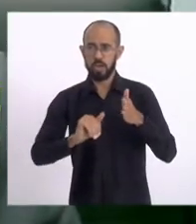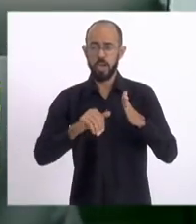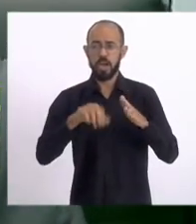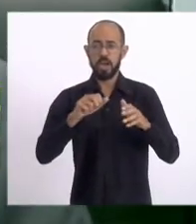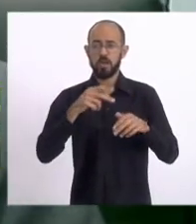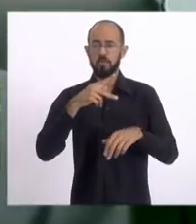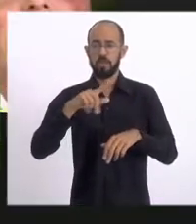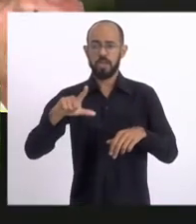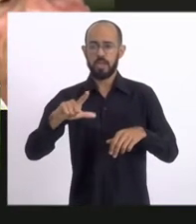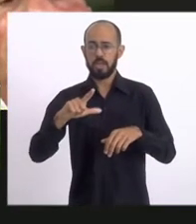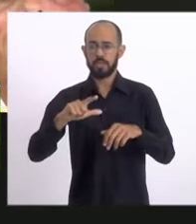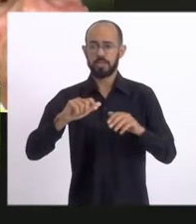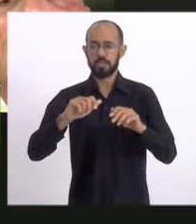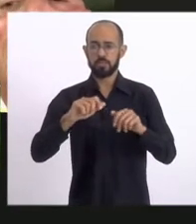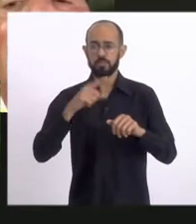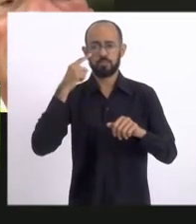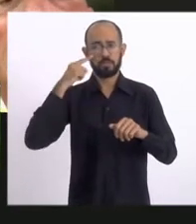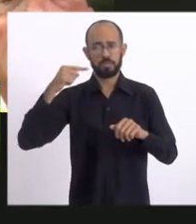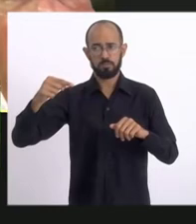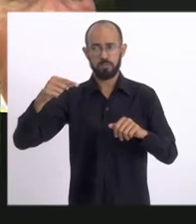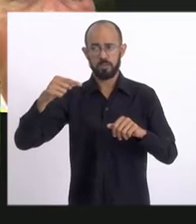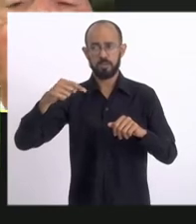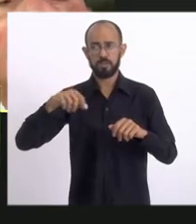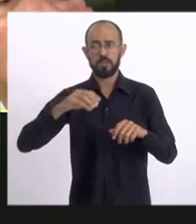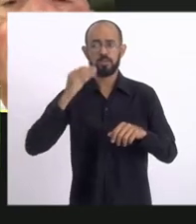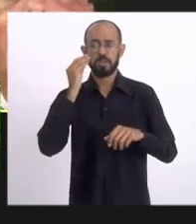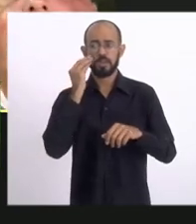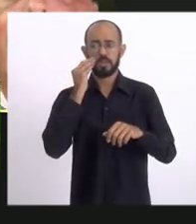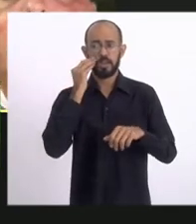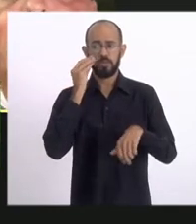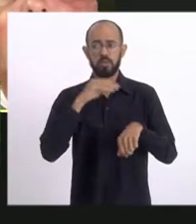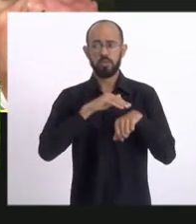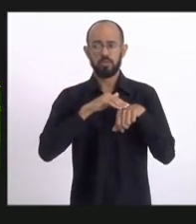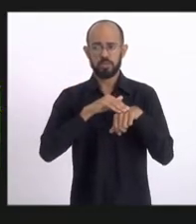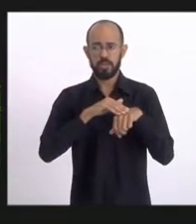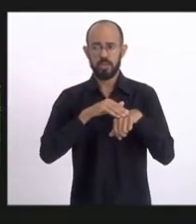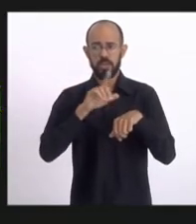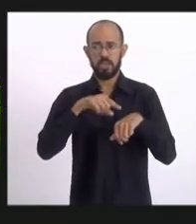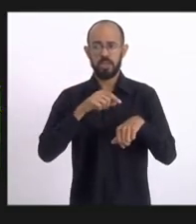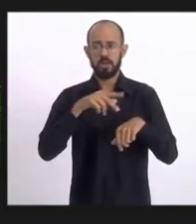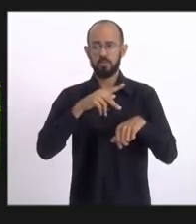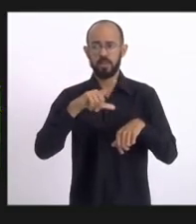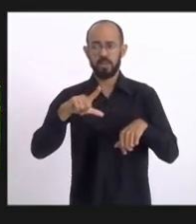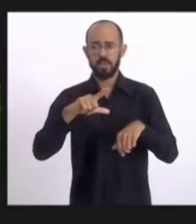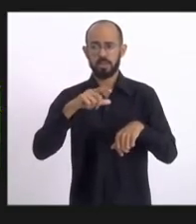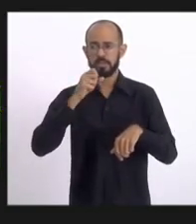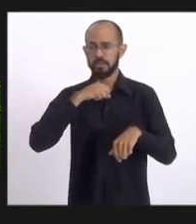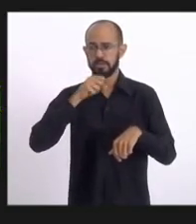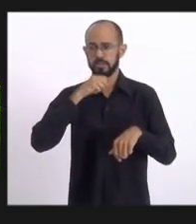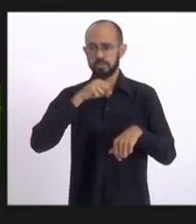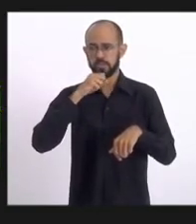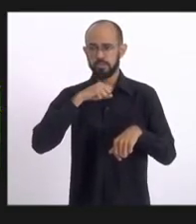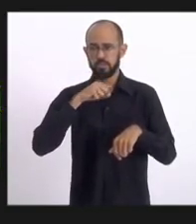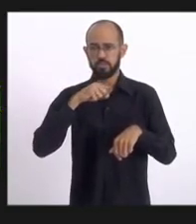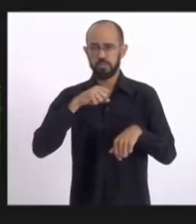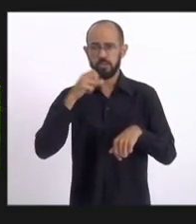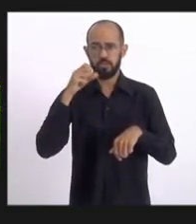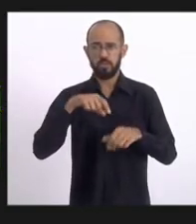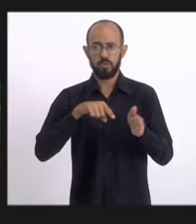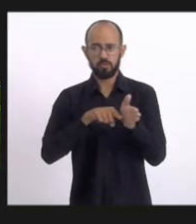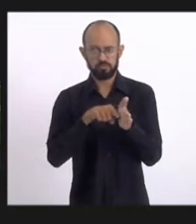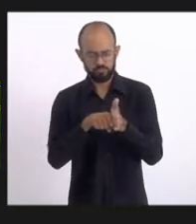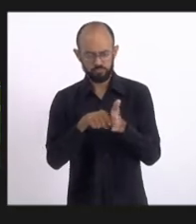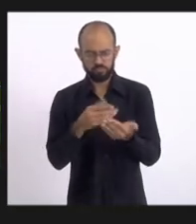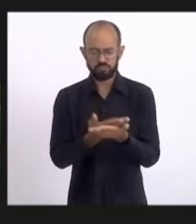uma semana. Sim, eu vou dar uma examinada nele. É um projeto já antigo? E eu vou dar uma examinada nele e,